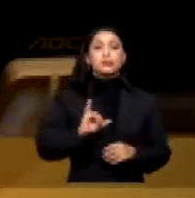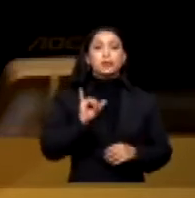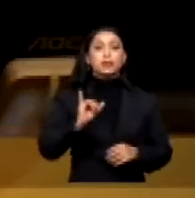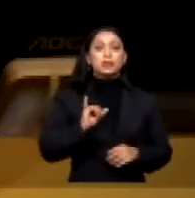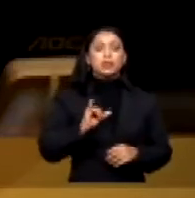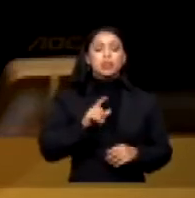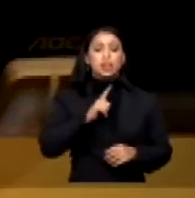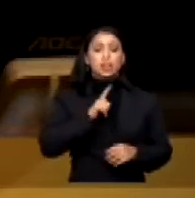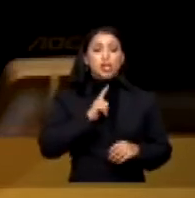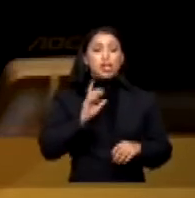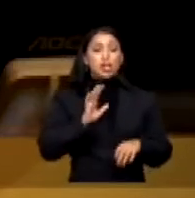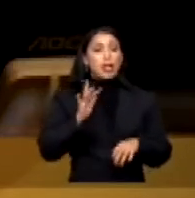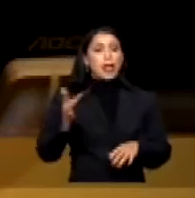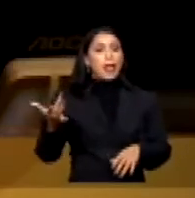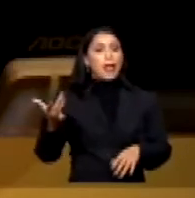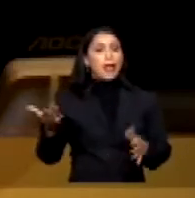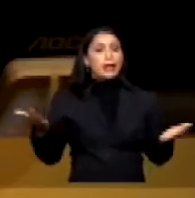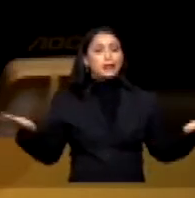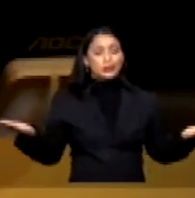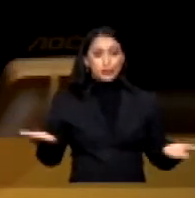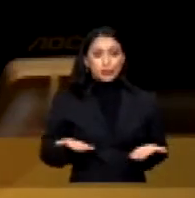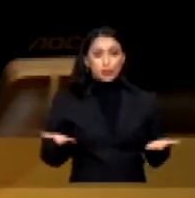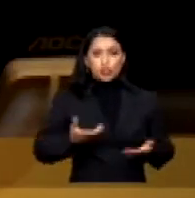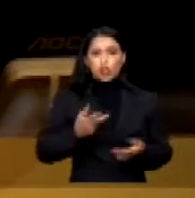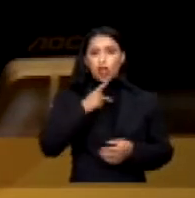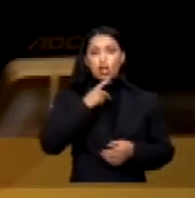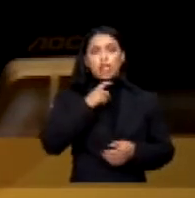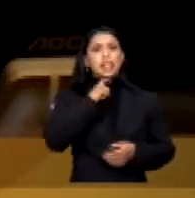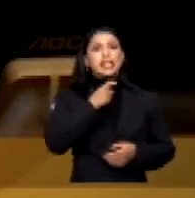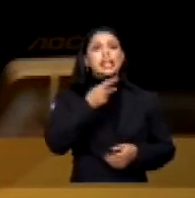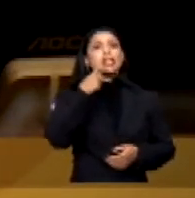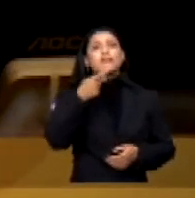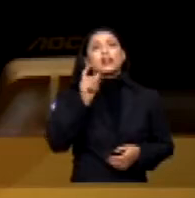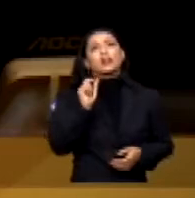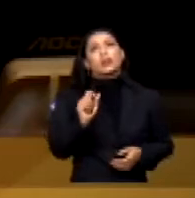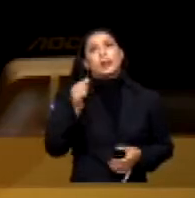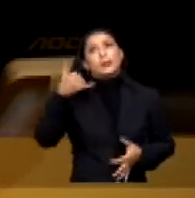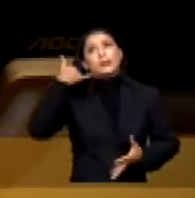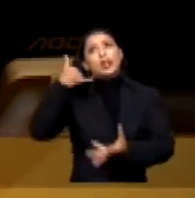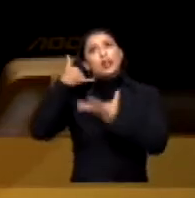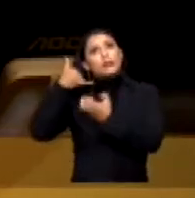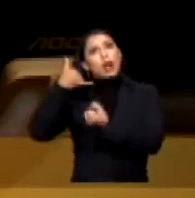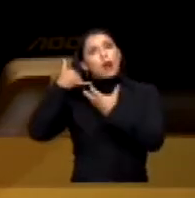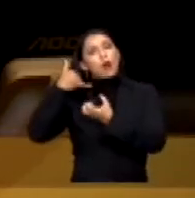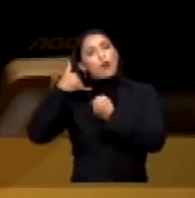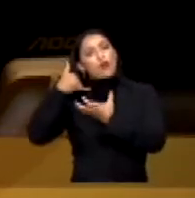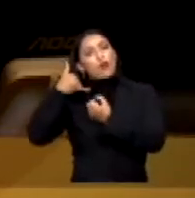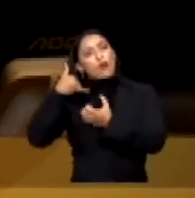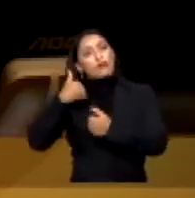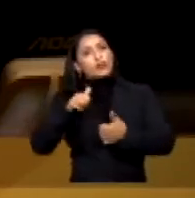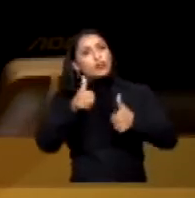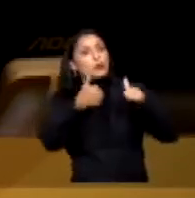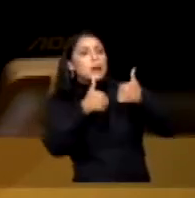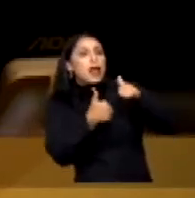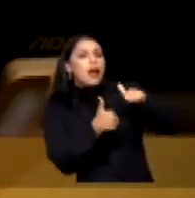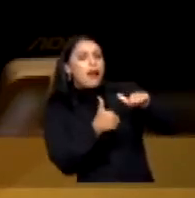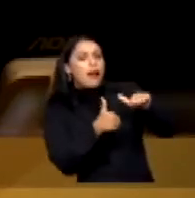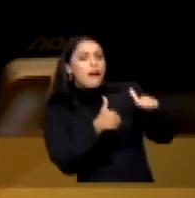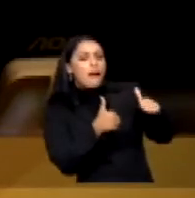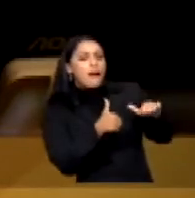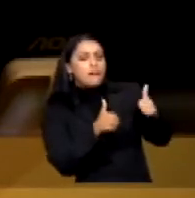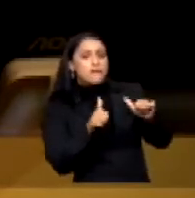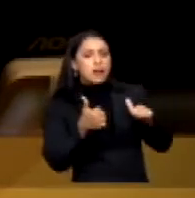algo contemporâneo. Ninguém está falando e ninguém faz uma escuta telefônica para apurar